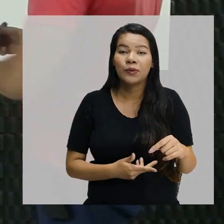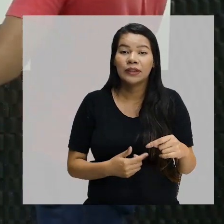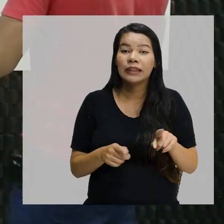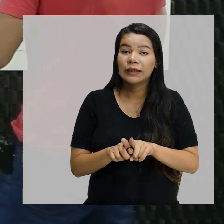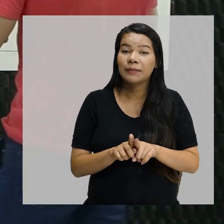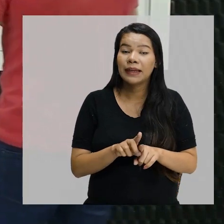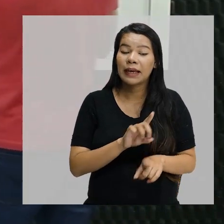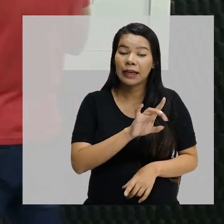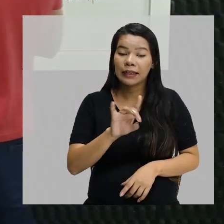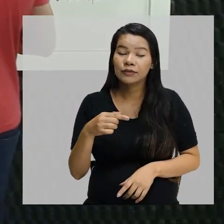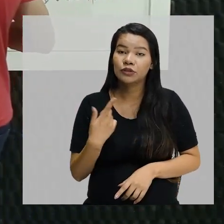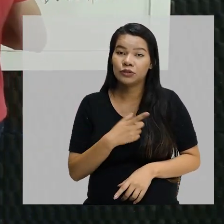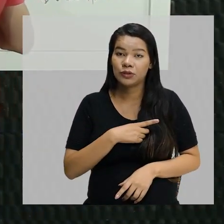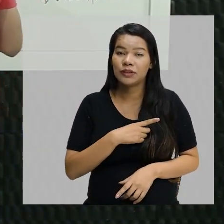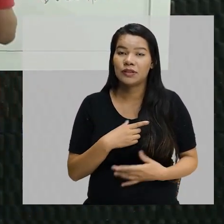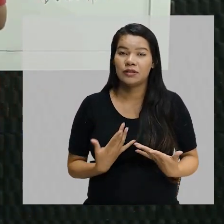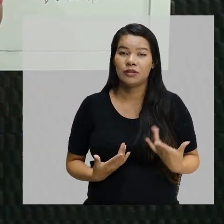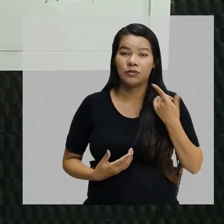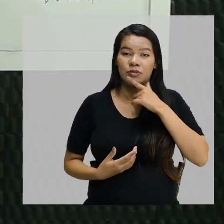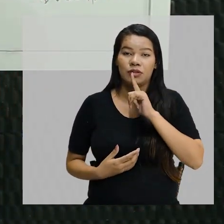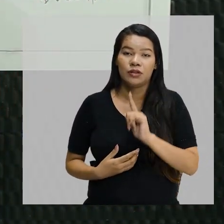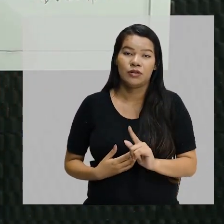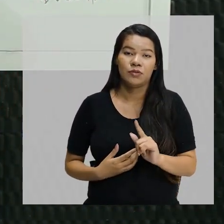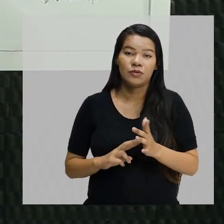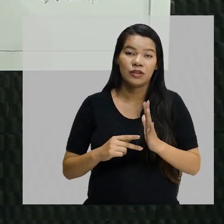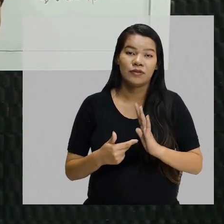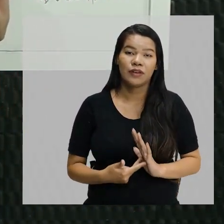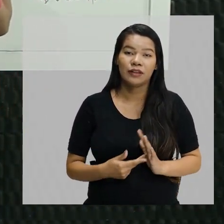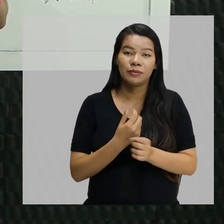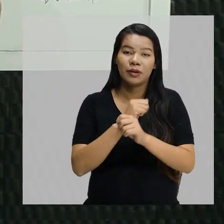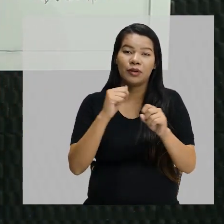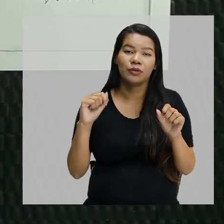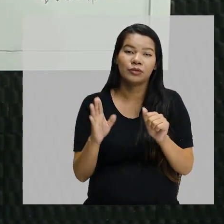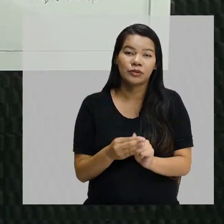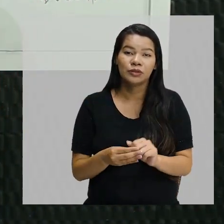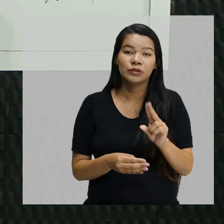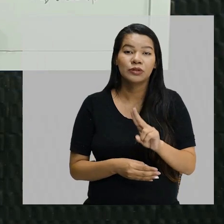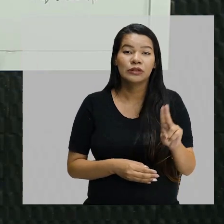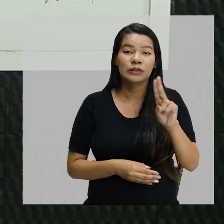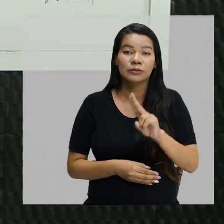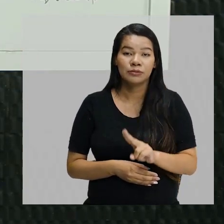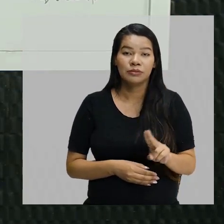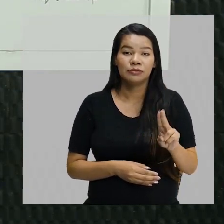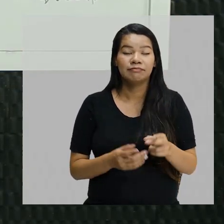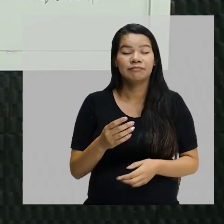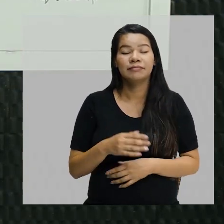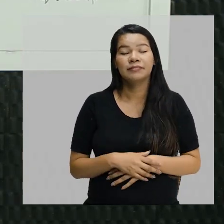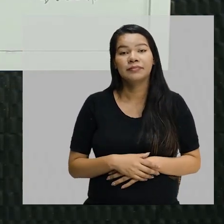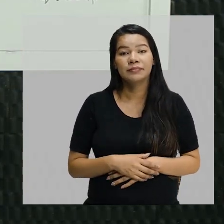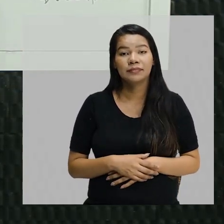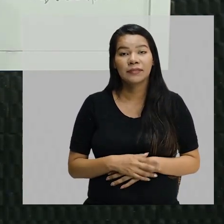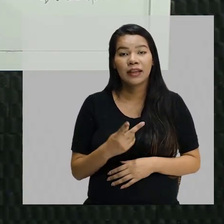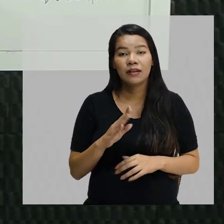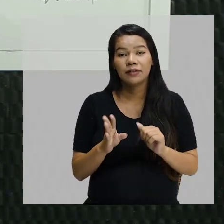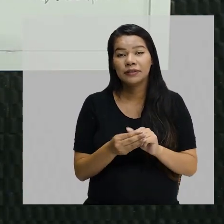mesmos aí sim nós alcançamos um significado maior do conhecimento nós estamos usando esse conhecimento num patamar superior e